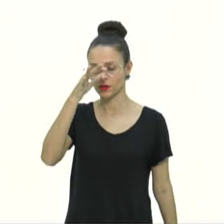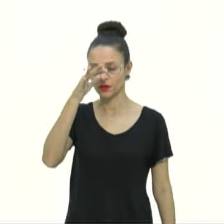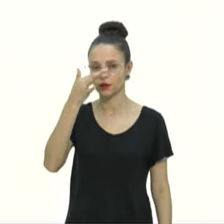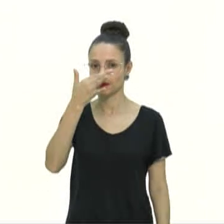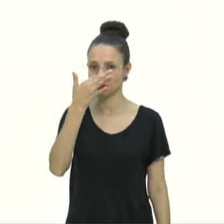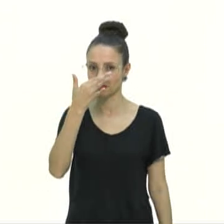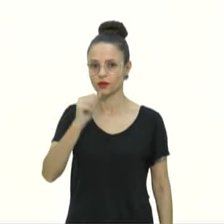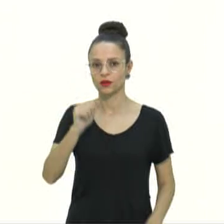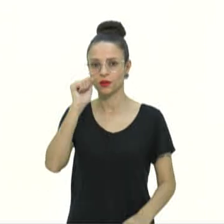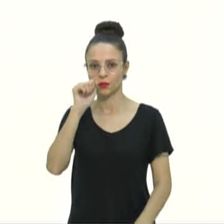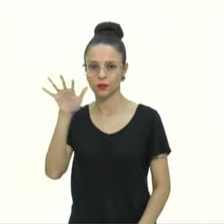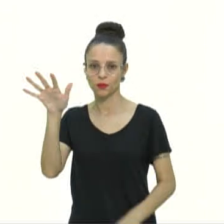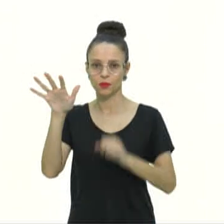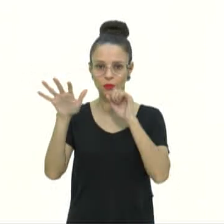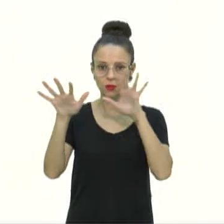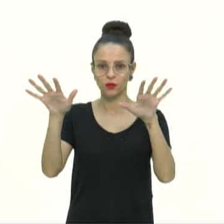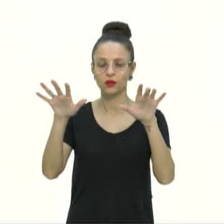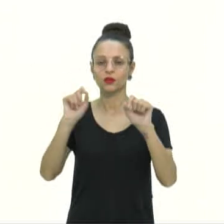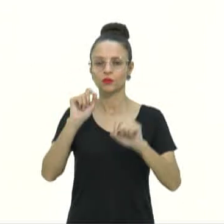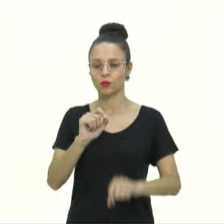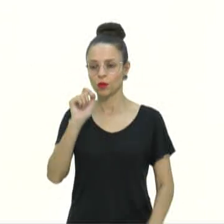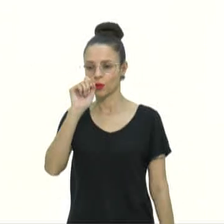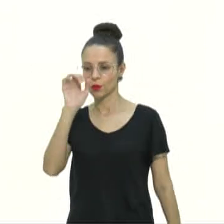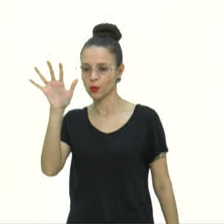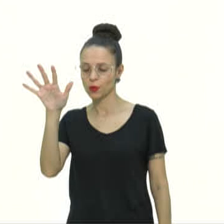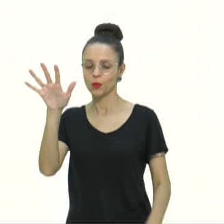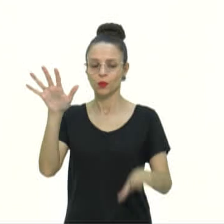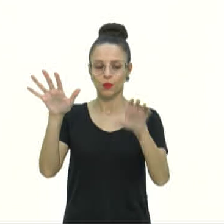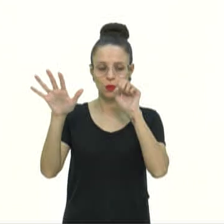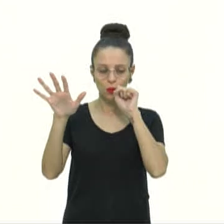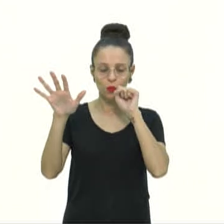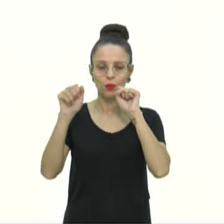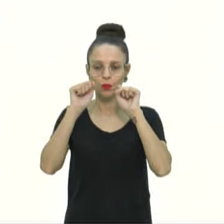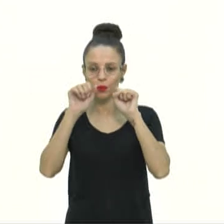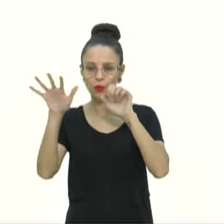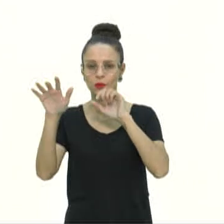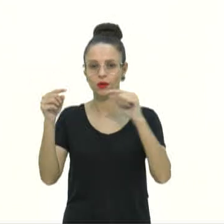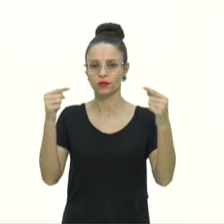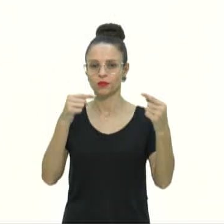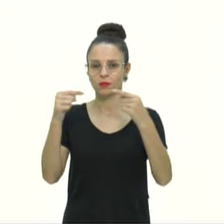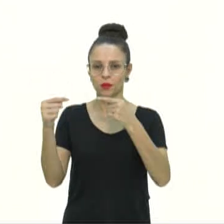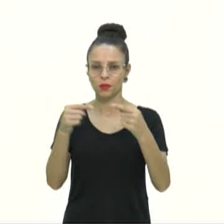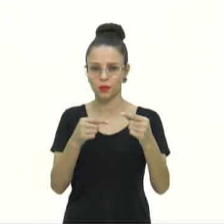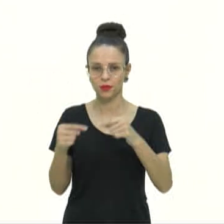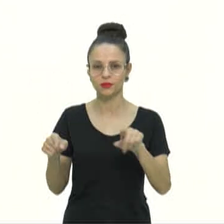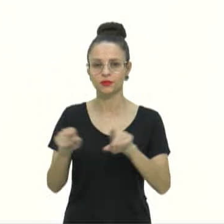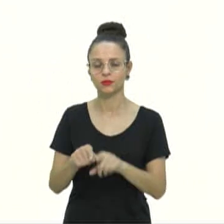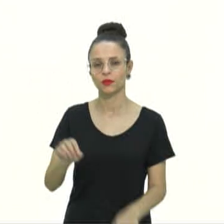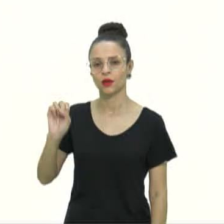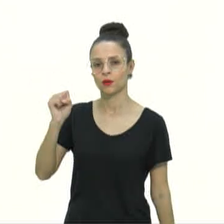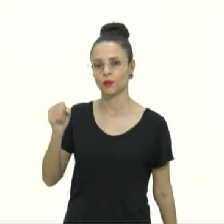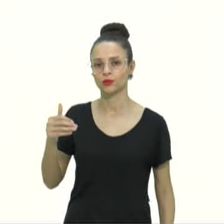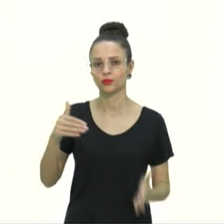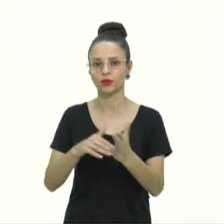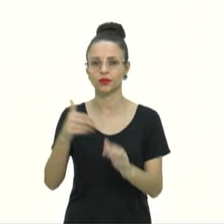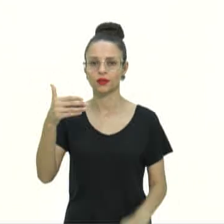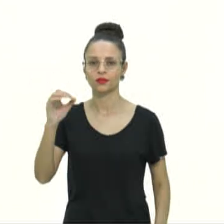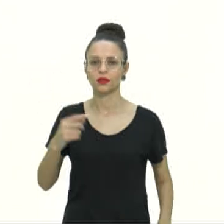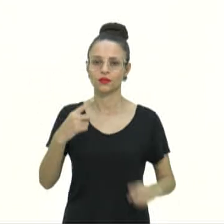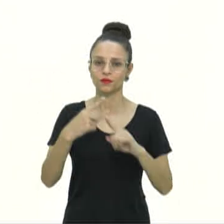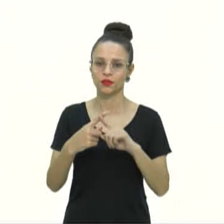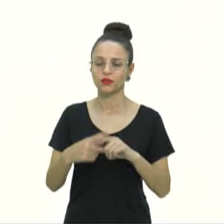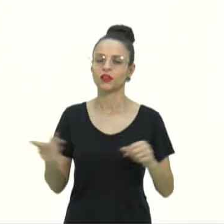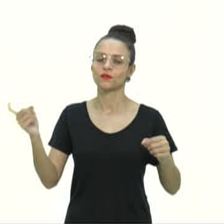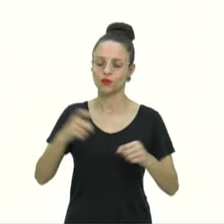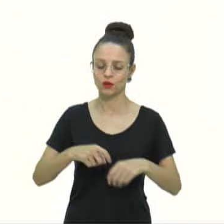solte pela esquerda. Depois puxe pela esquerda e solte pela direita, intercalando sempre. Então, de 8 a 10 vezes a situação e